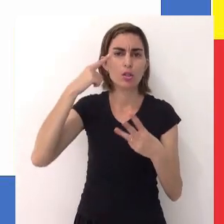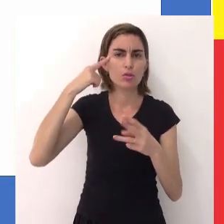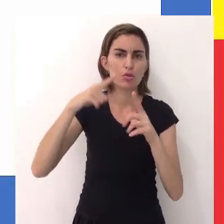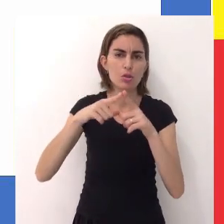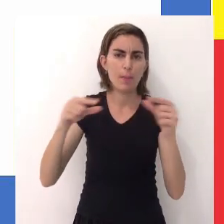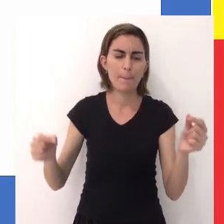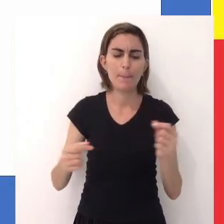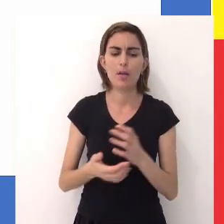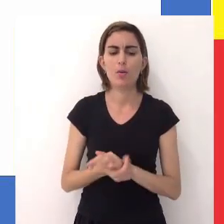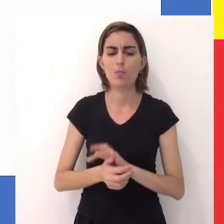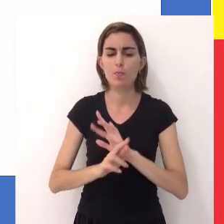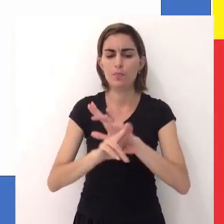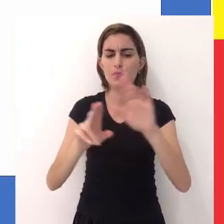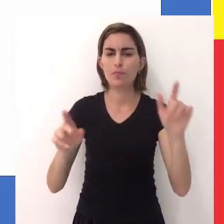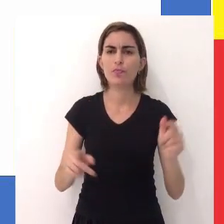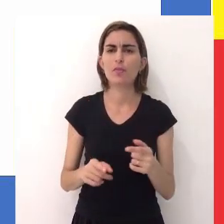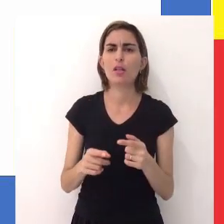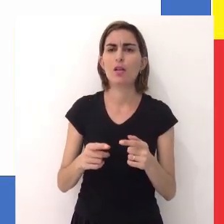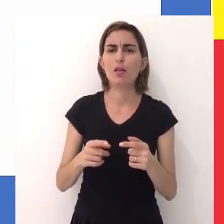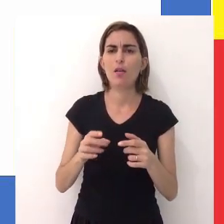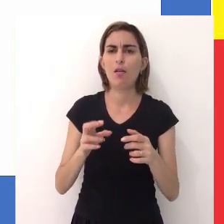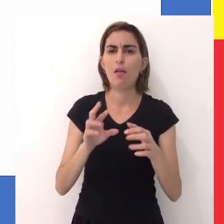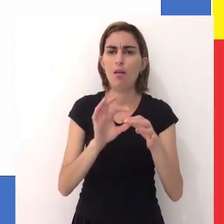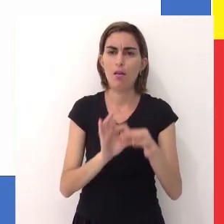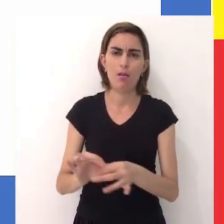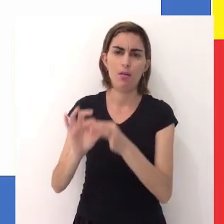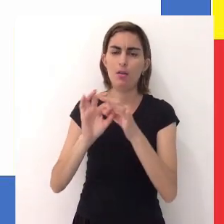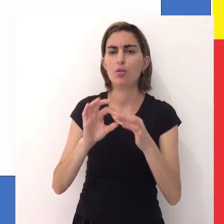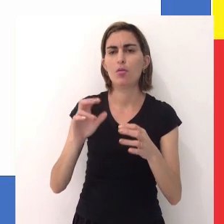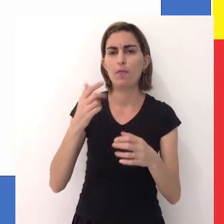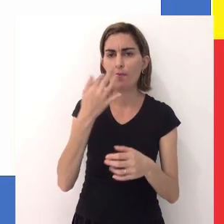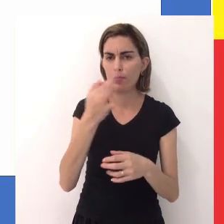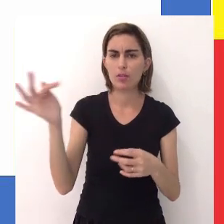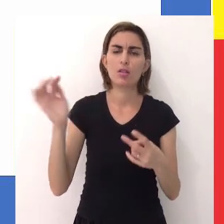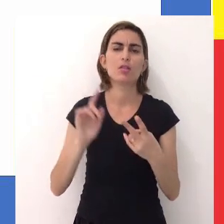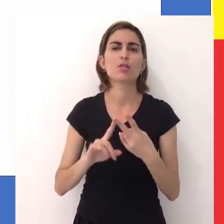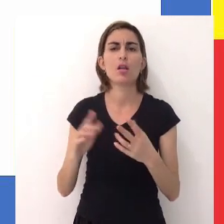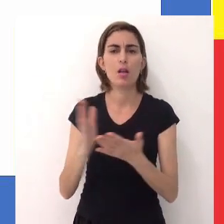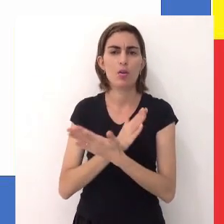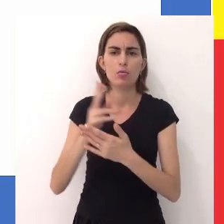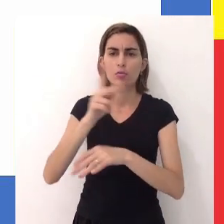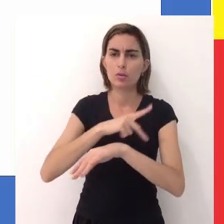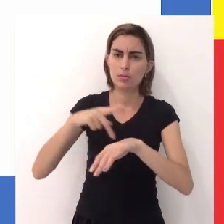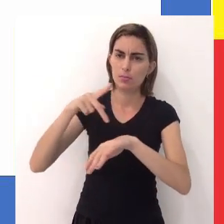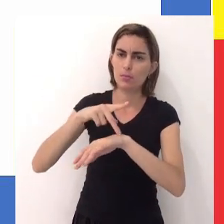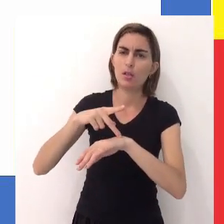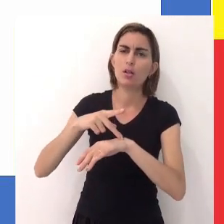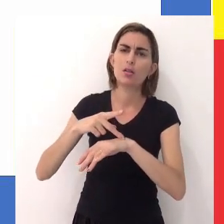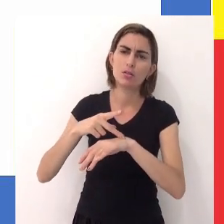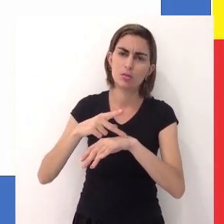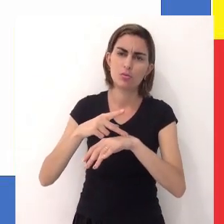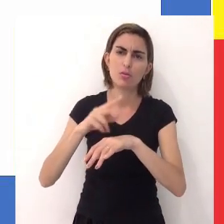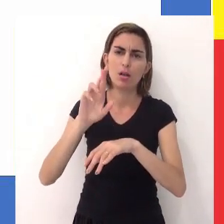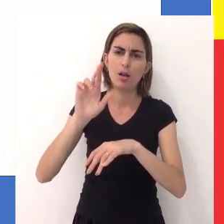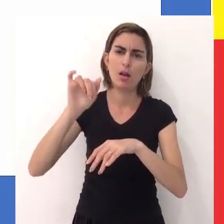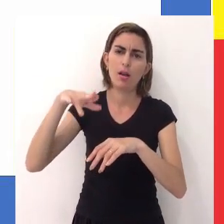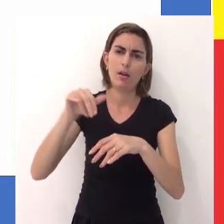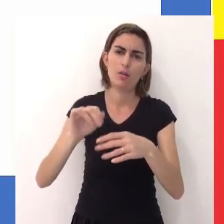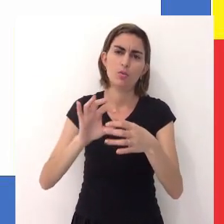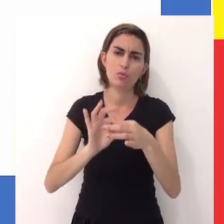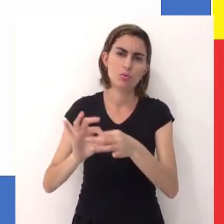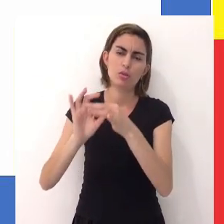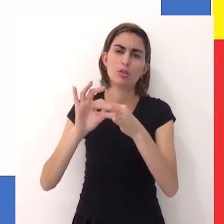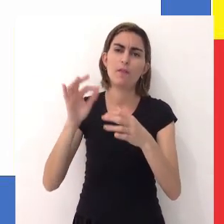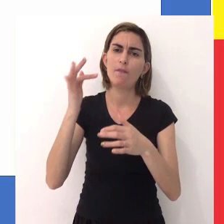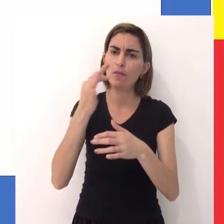Japão, Alemanha, tá? Reino Unido, tá? França, alguns países aí, Reino Unido, por exemplo,